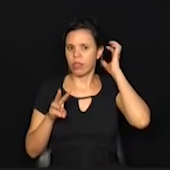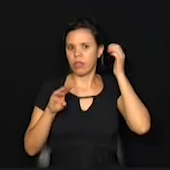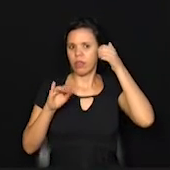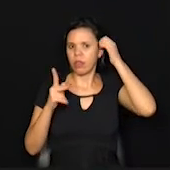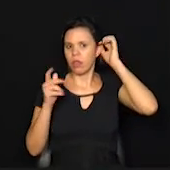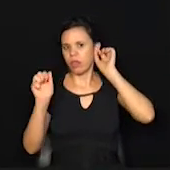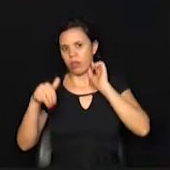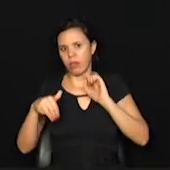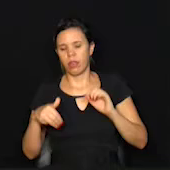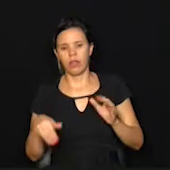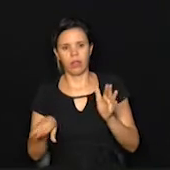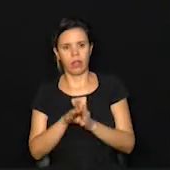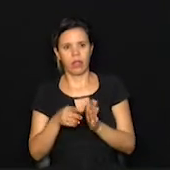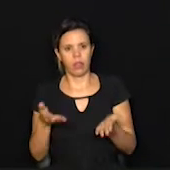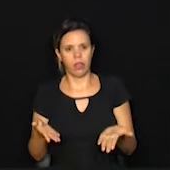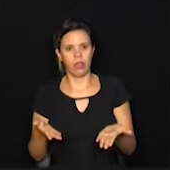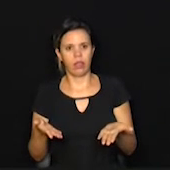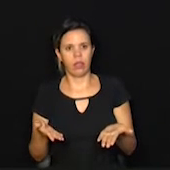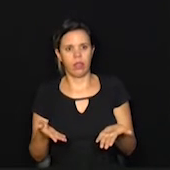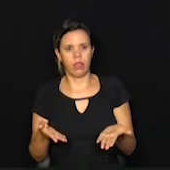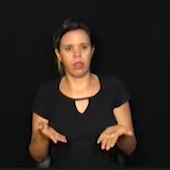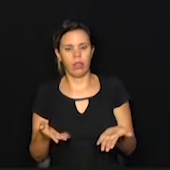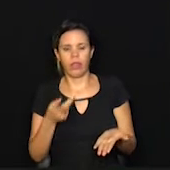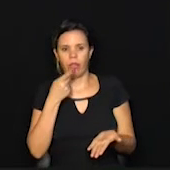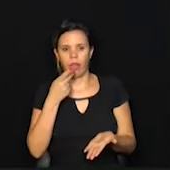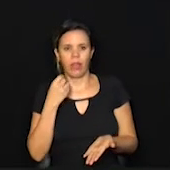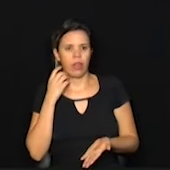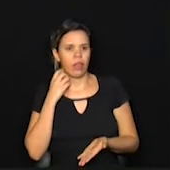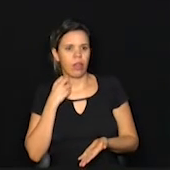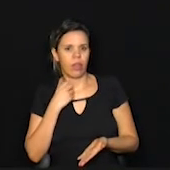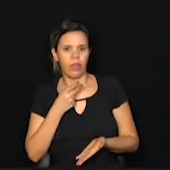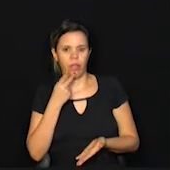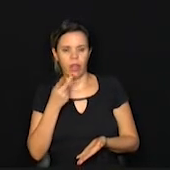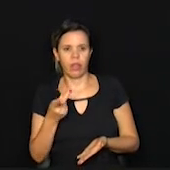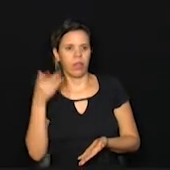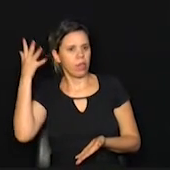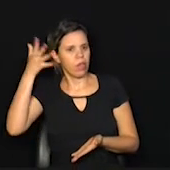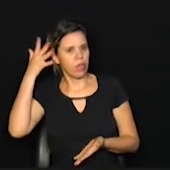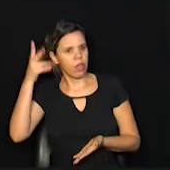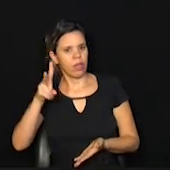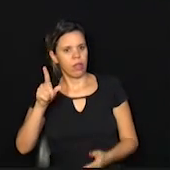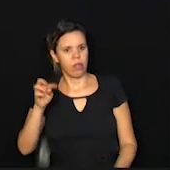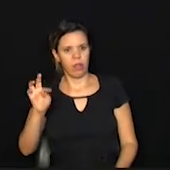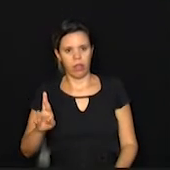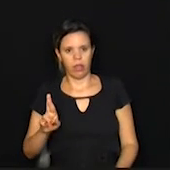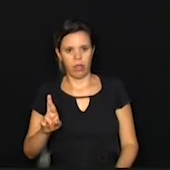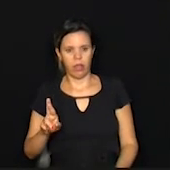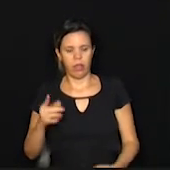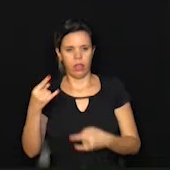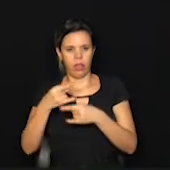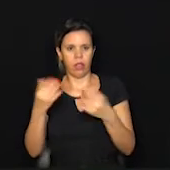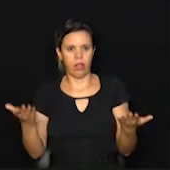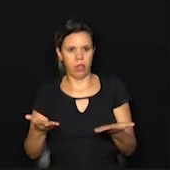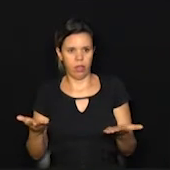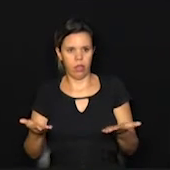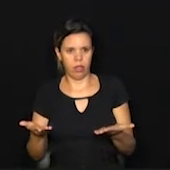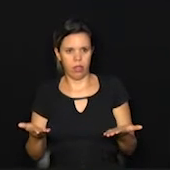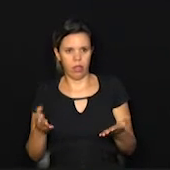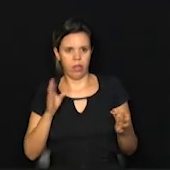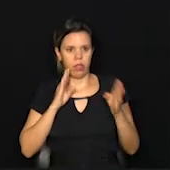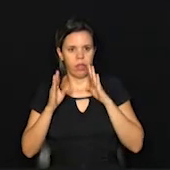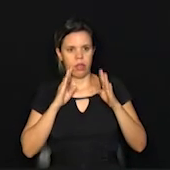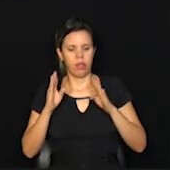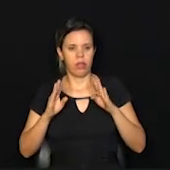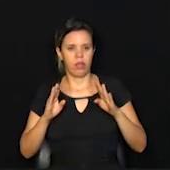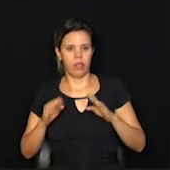que falou o seguinte venho por meio desse repudiar a fala do palestrante senhor volta para o mar na Live acontecendo agora no